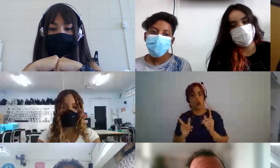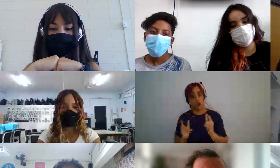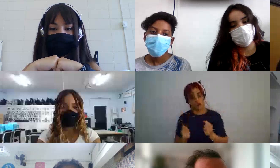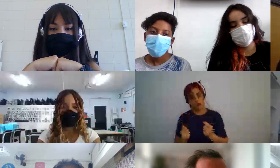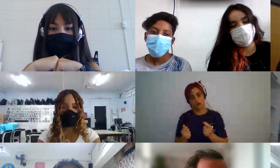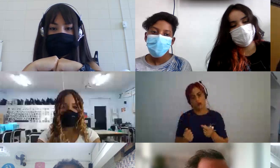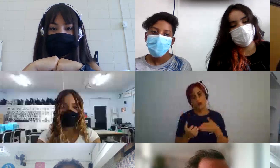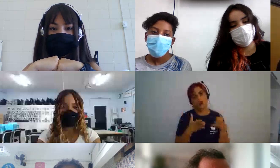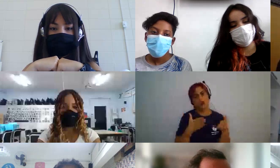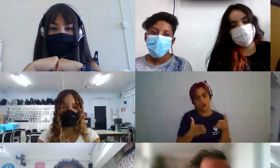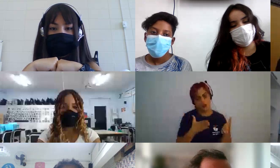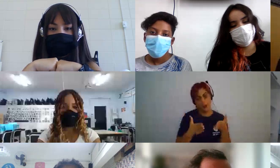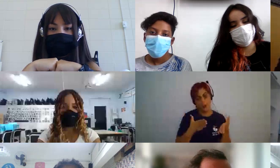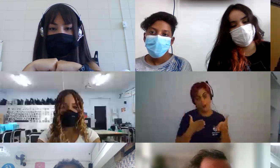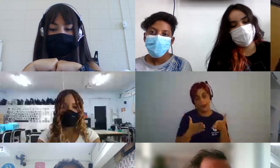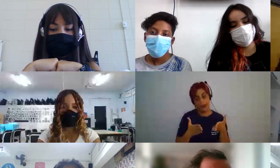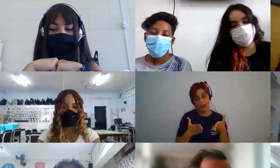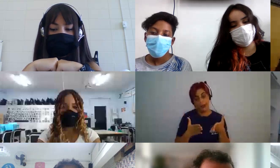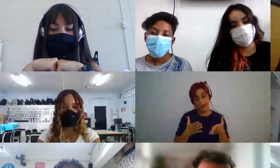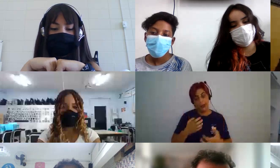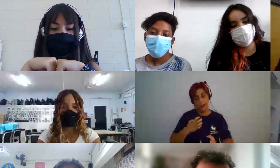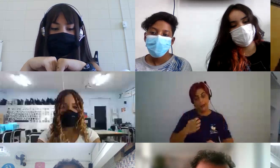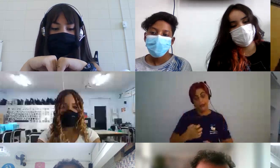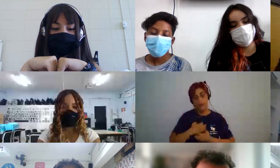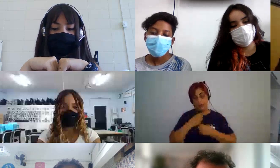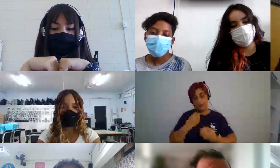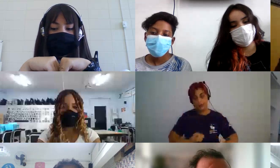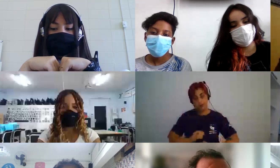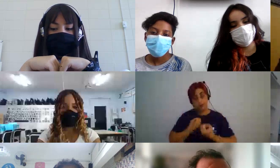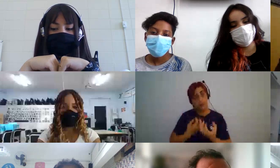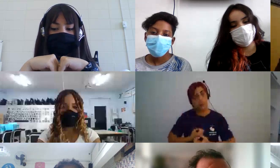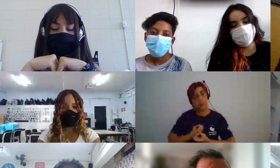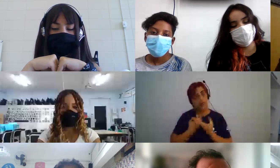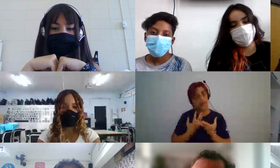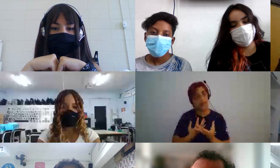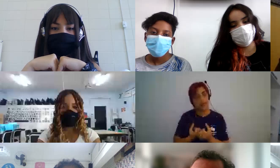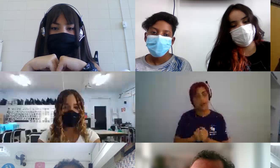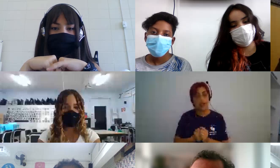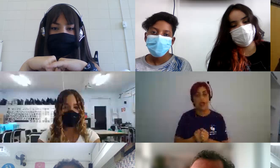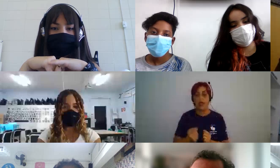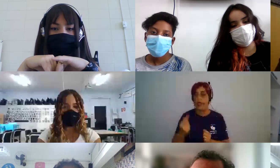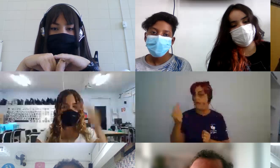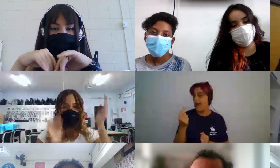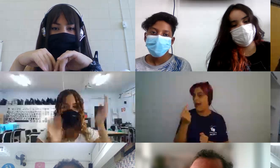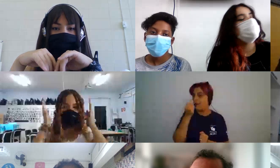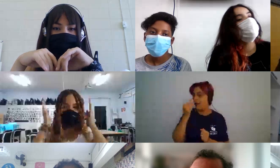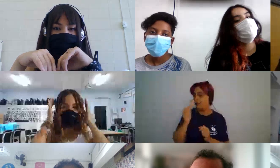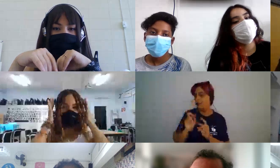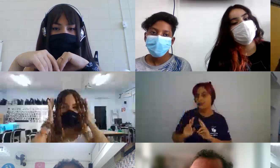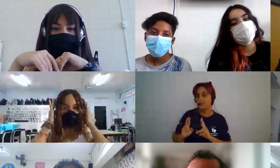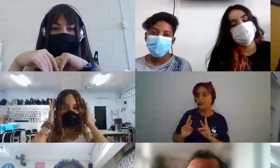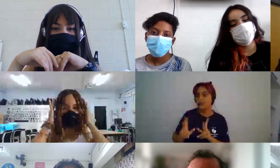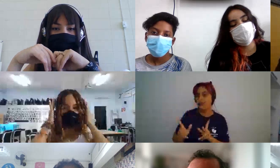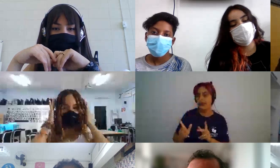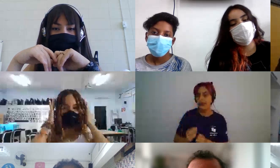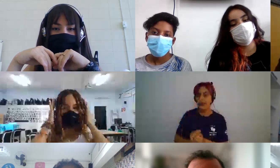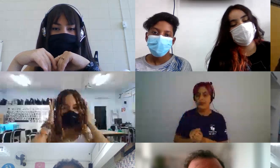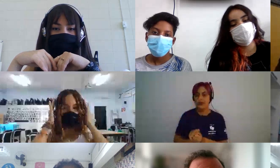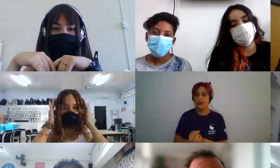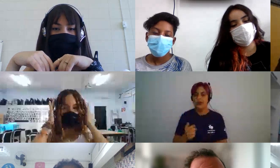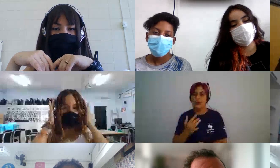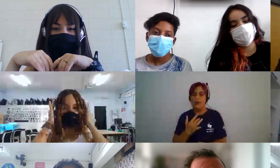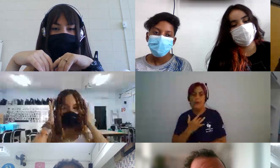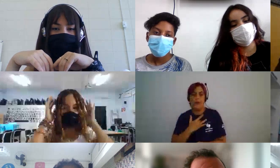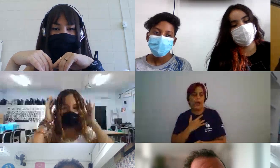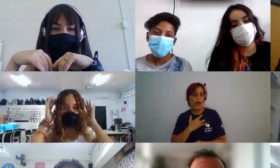momento, expressar um pouco essa questão de afetos diferentes, vão ser tocados por